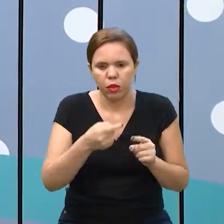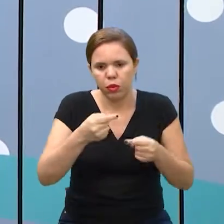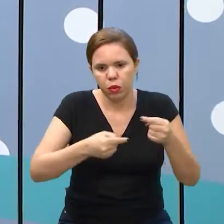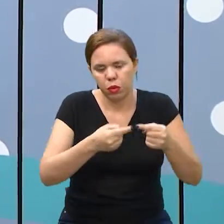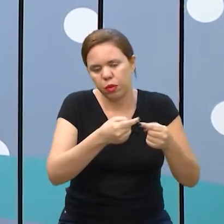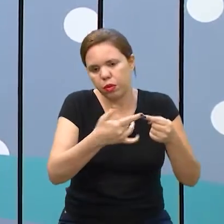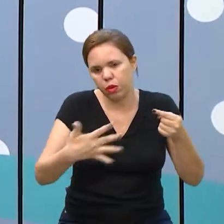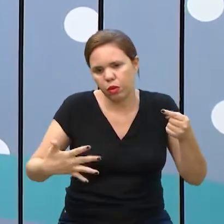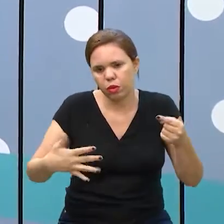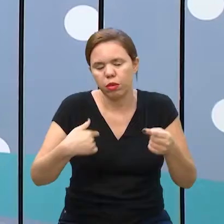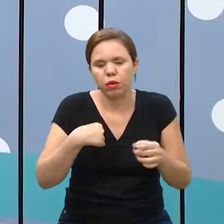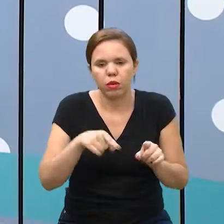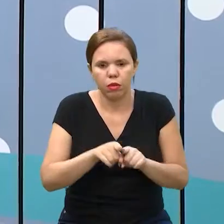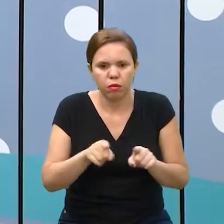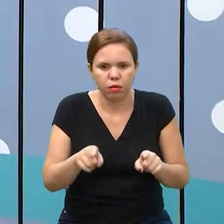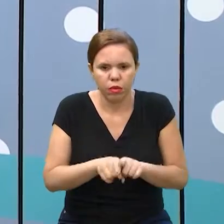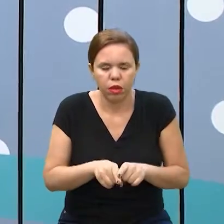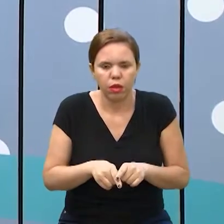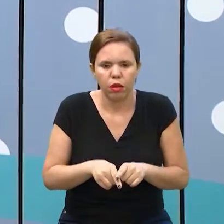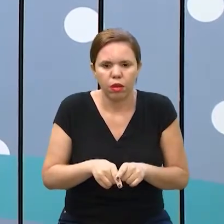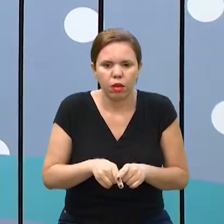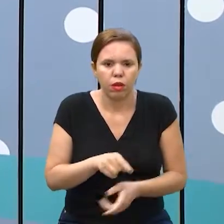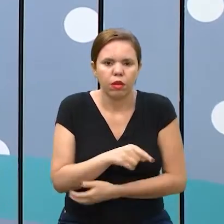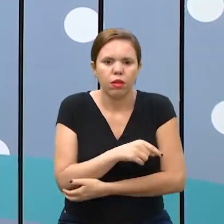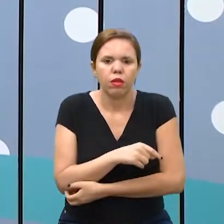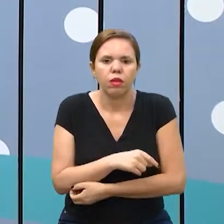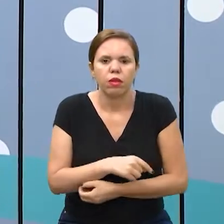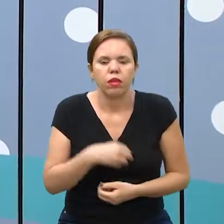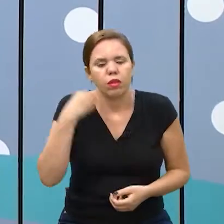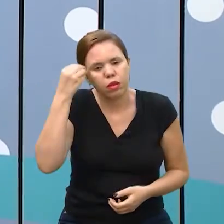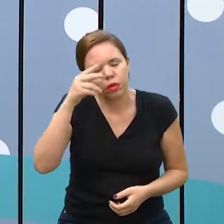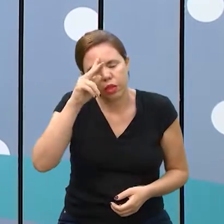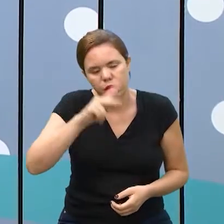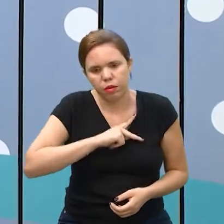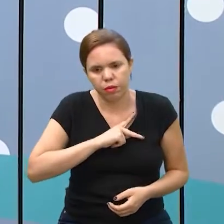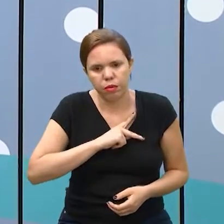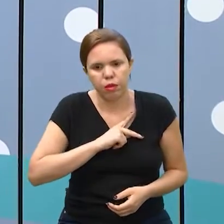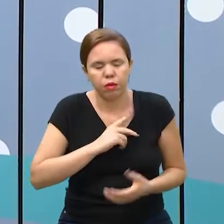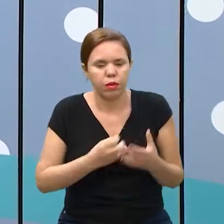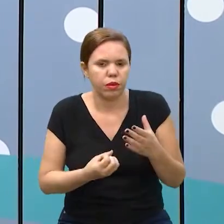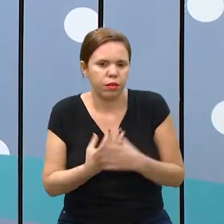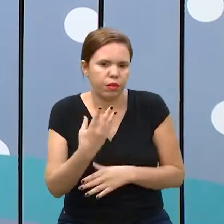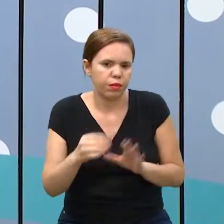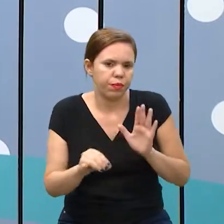meu discurso mesclando relatos pessoais que vão criar essa